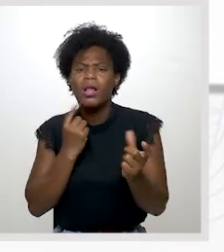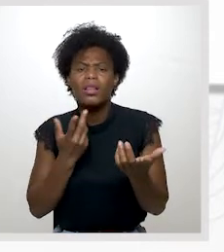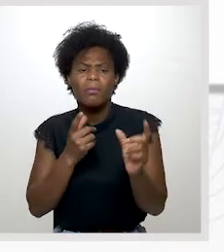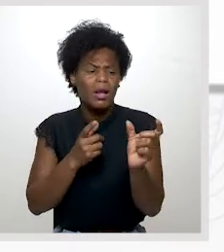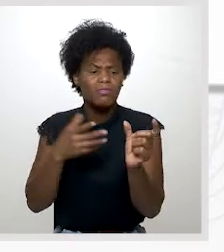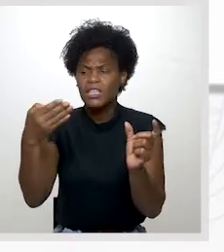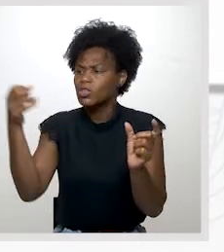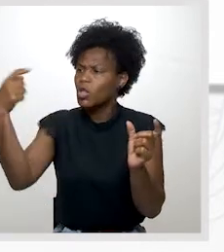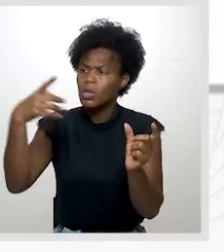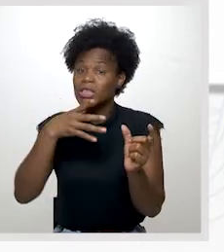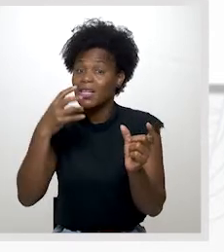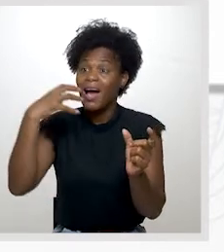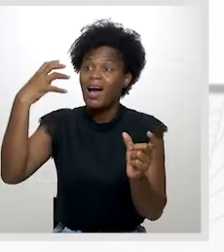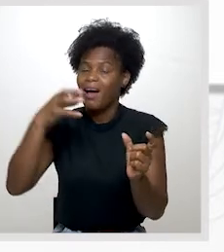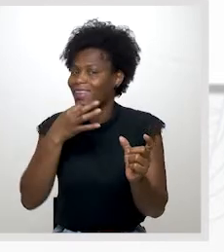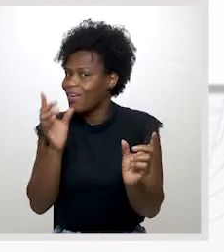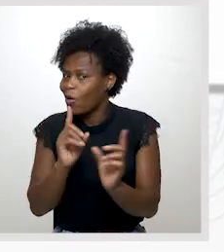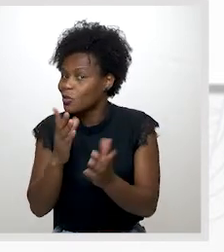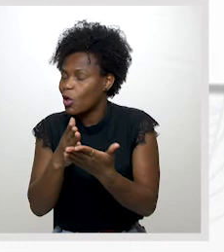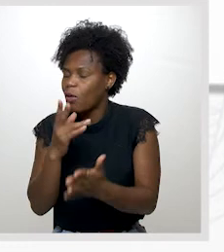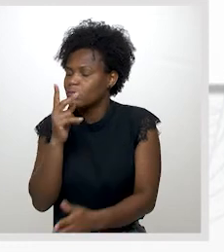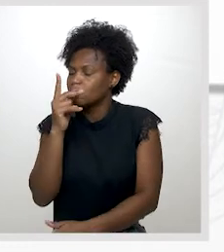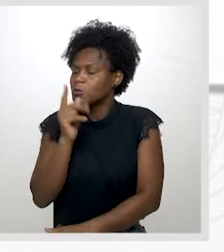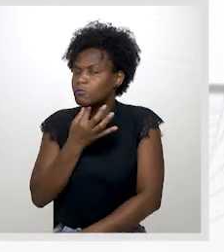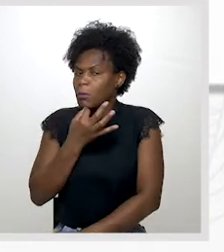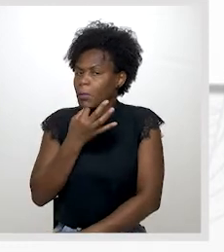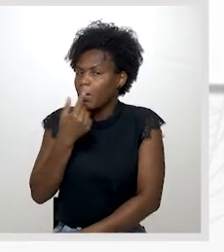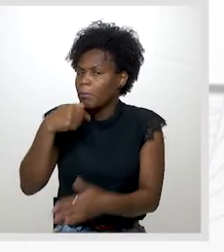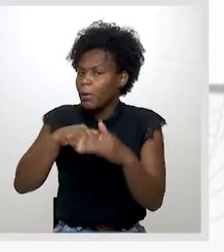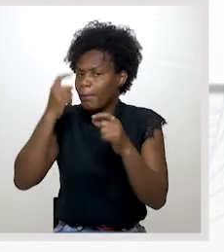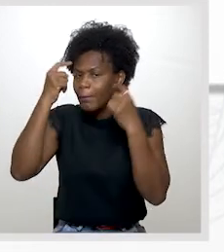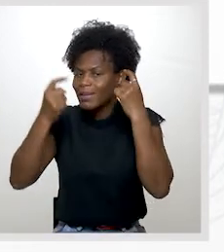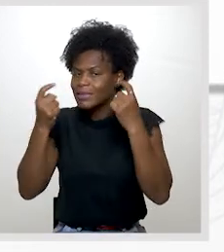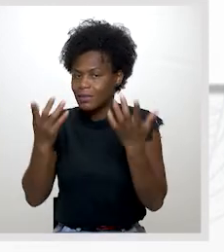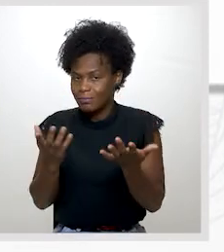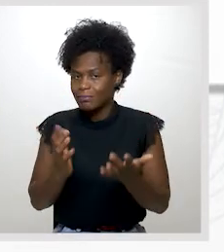7 sóis não terá dito em voz alta, só inquieto as pensou.